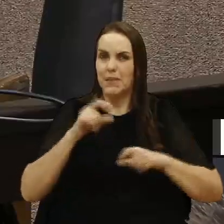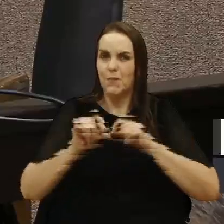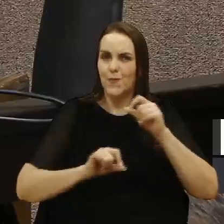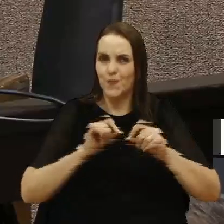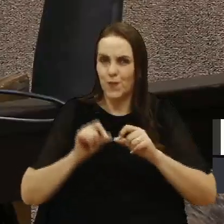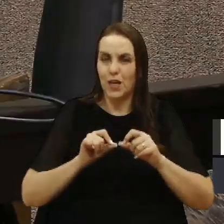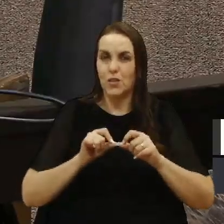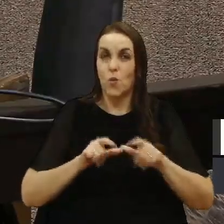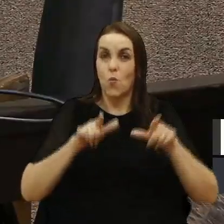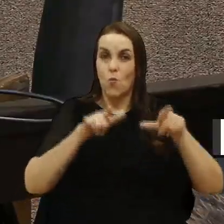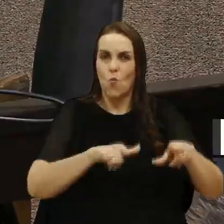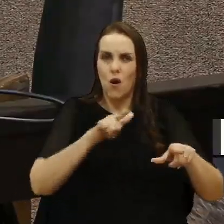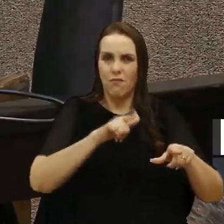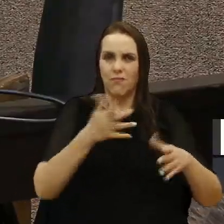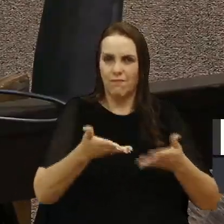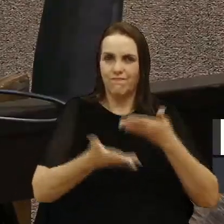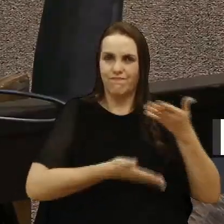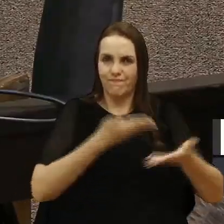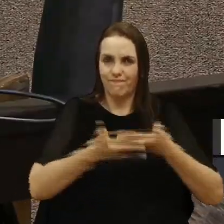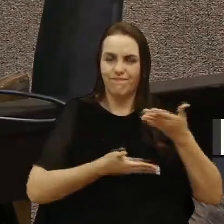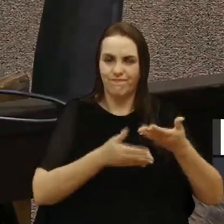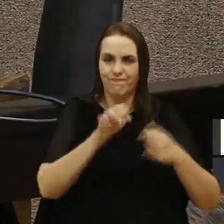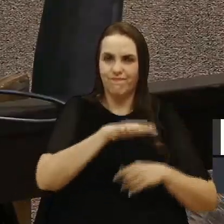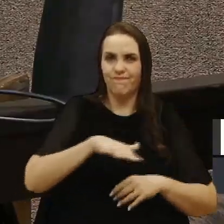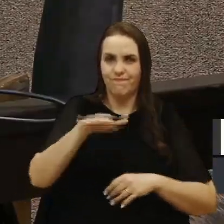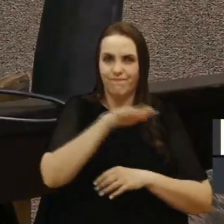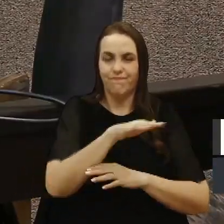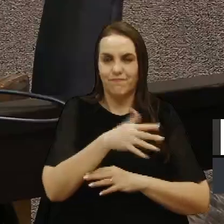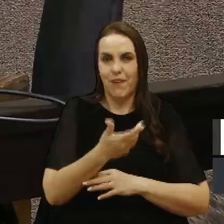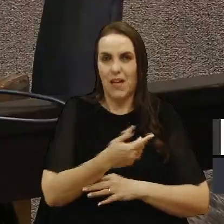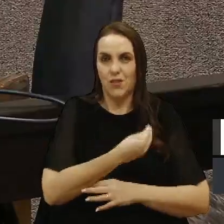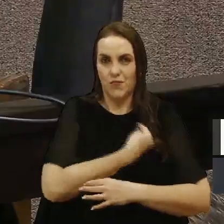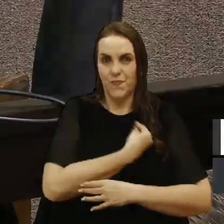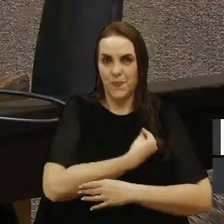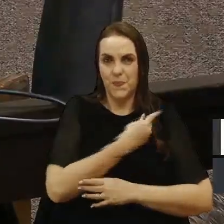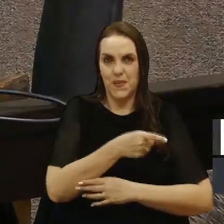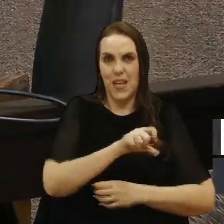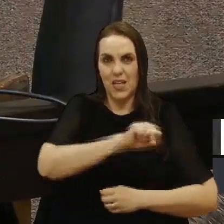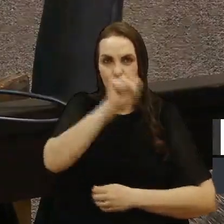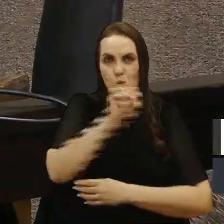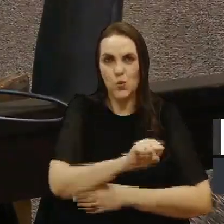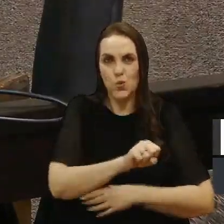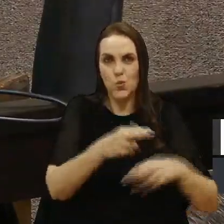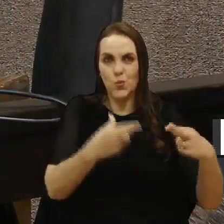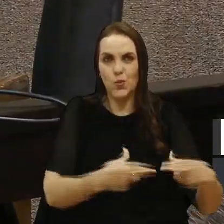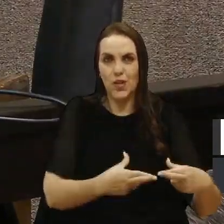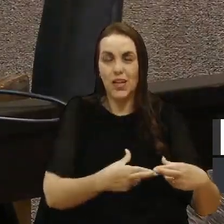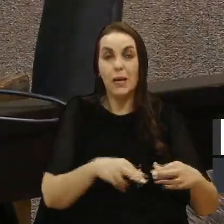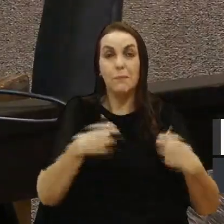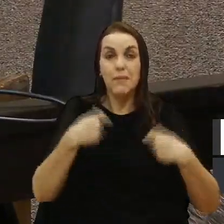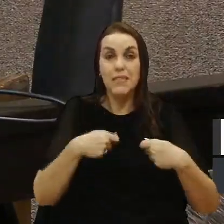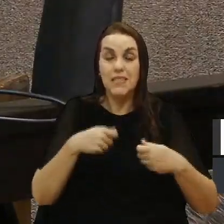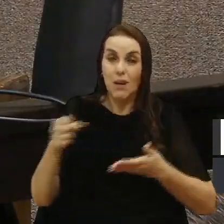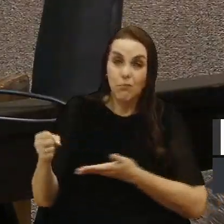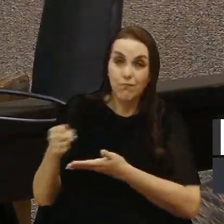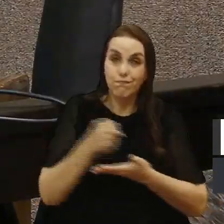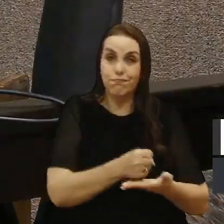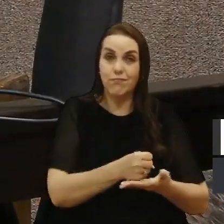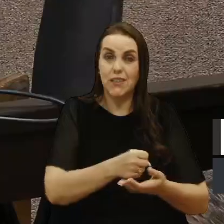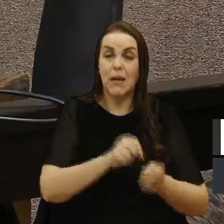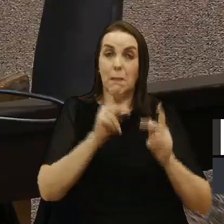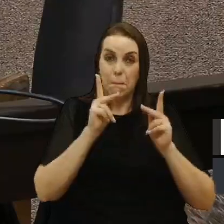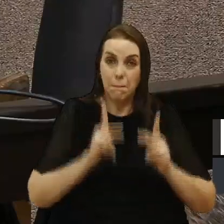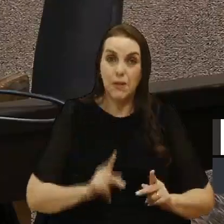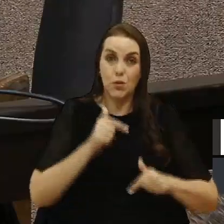de um quartel, de um espaço físico para a Zona Sul, mas nós precisamos de efetivo nos